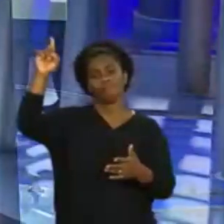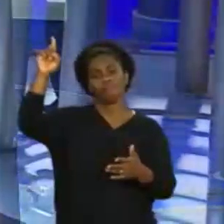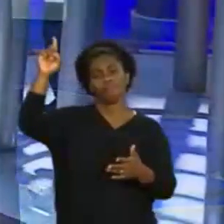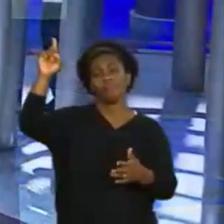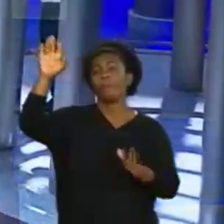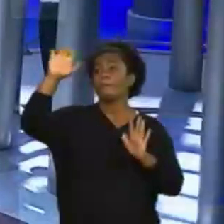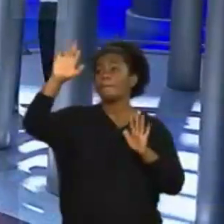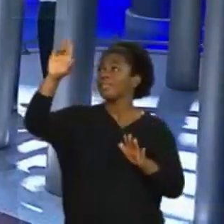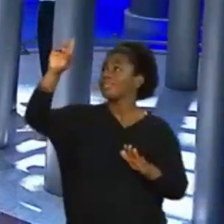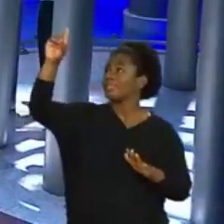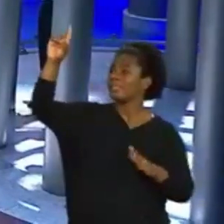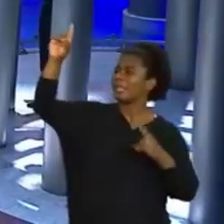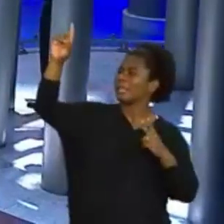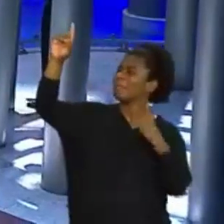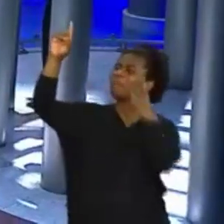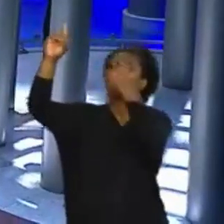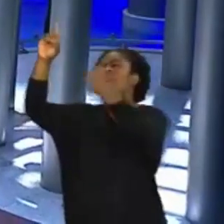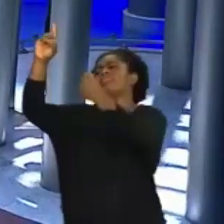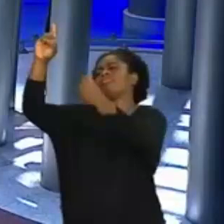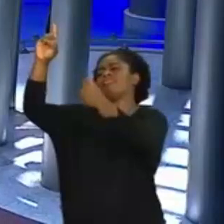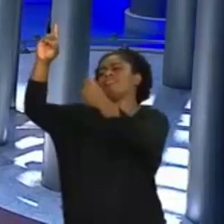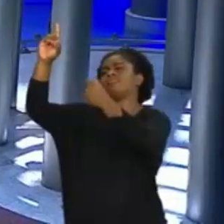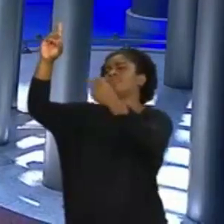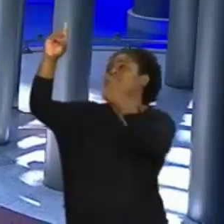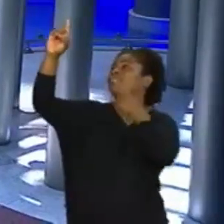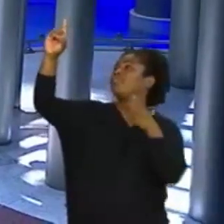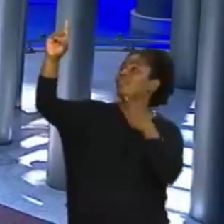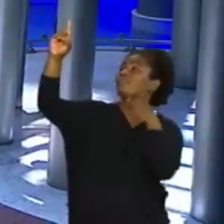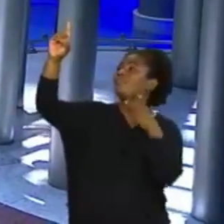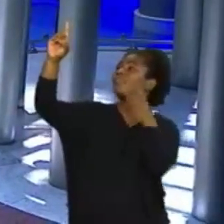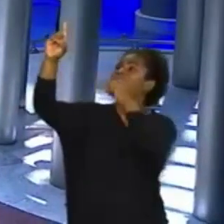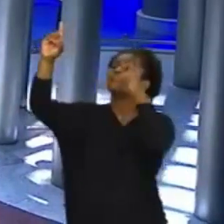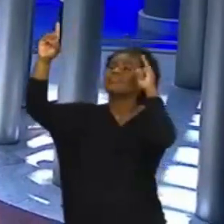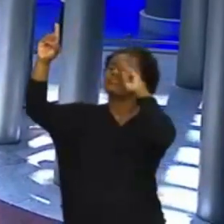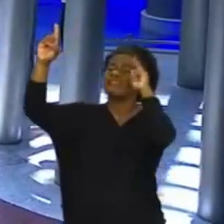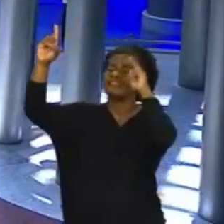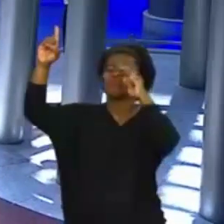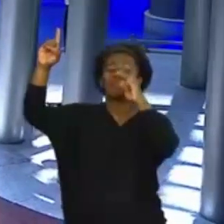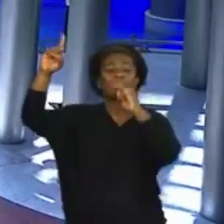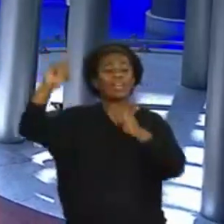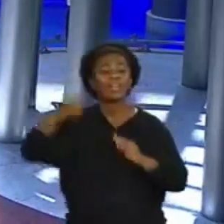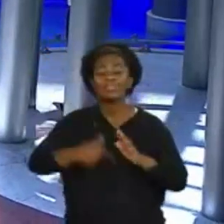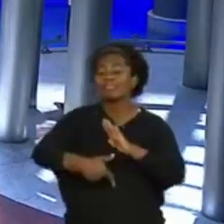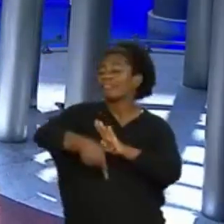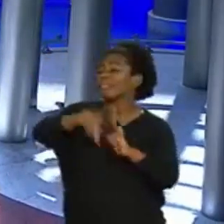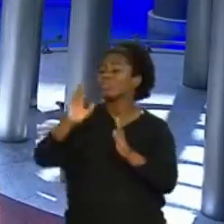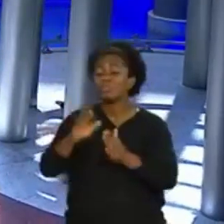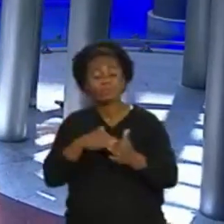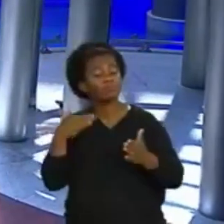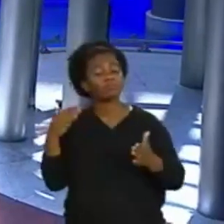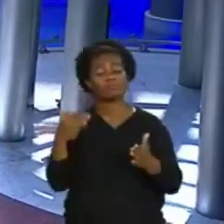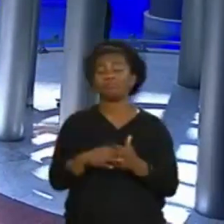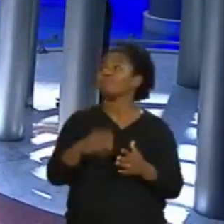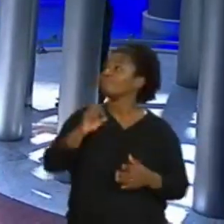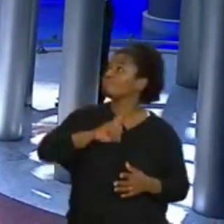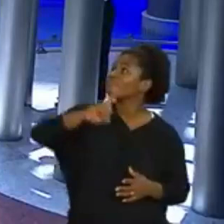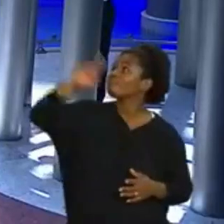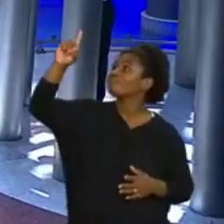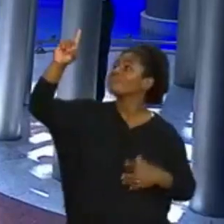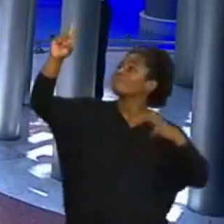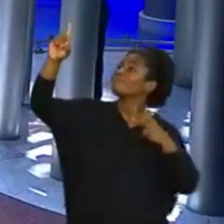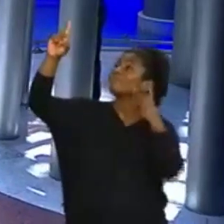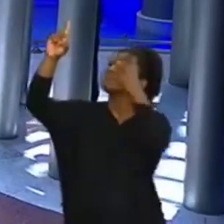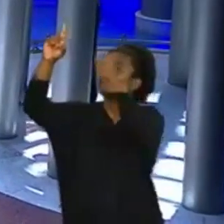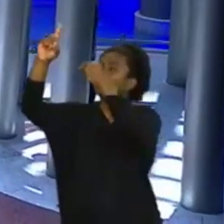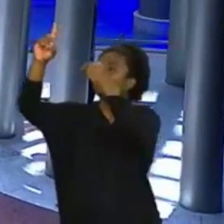Mas Ele merece. Ele merece ser lembrado antes de tudo. Ele merece